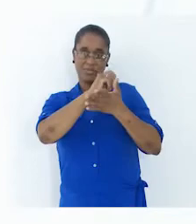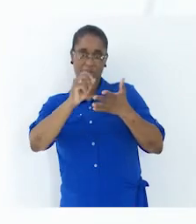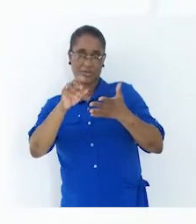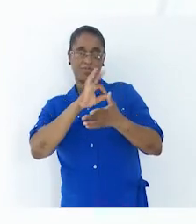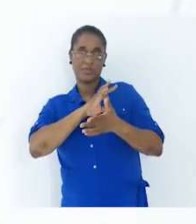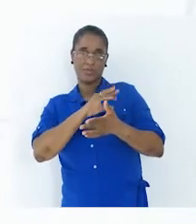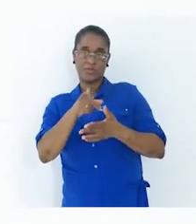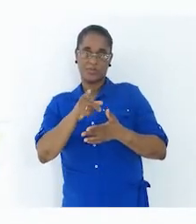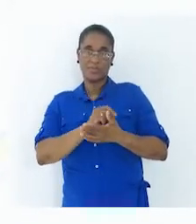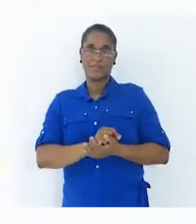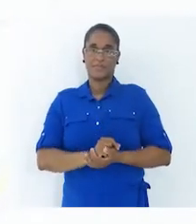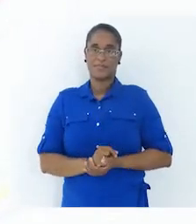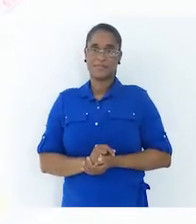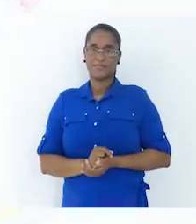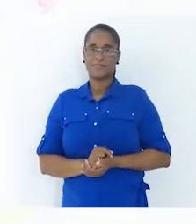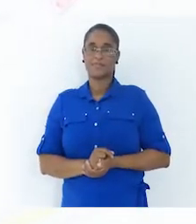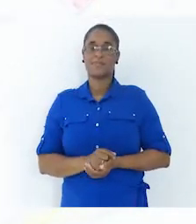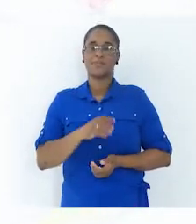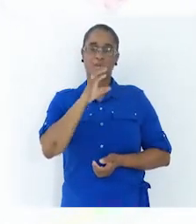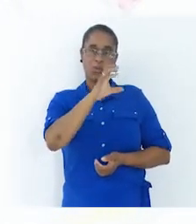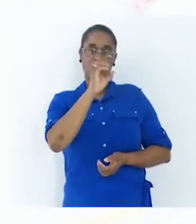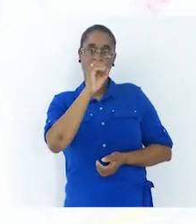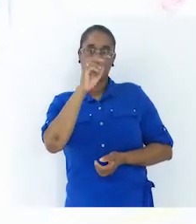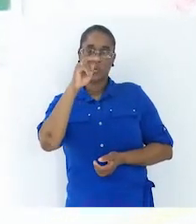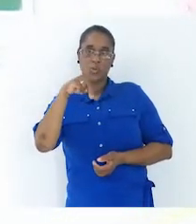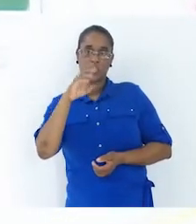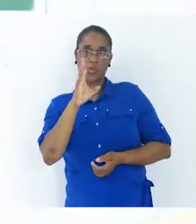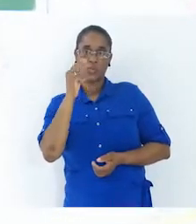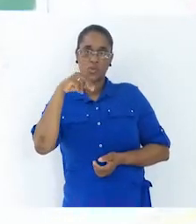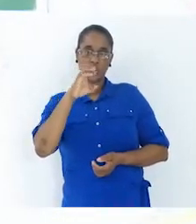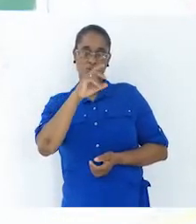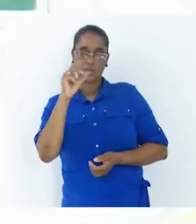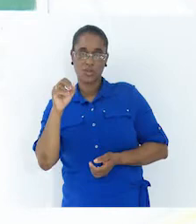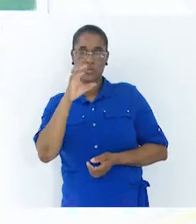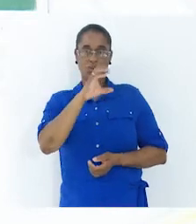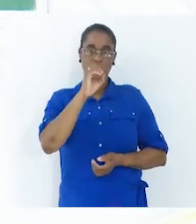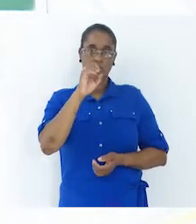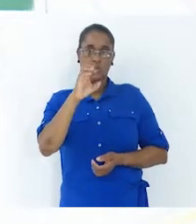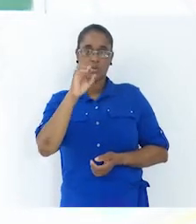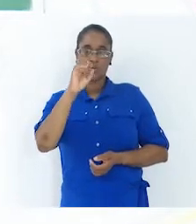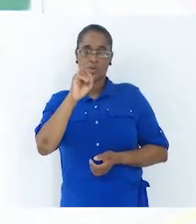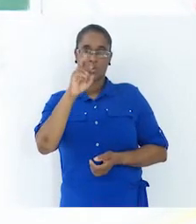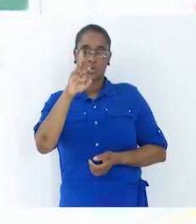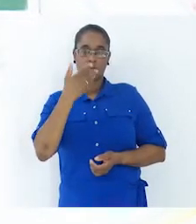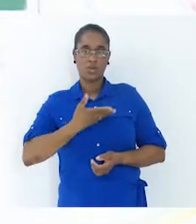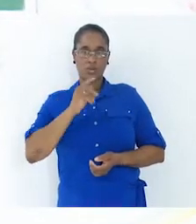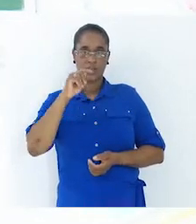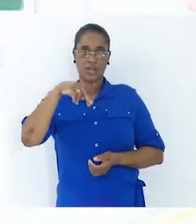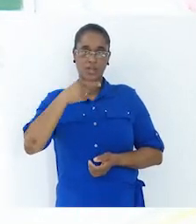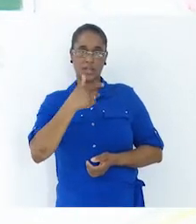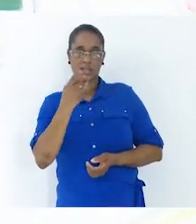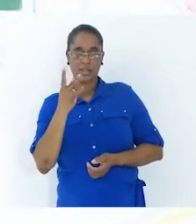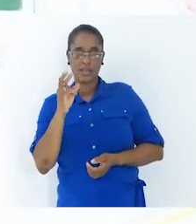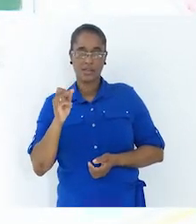Disjuntiva. Né? Conjunção coordenativa disjuntiva. Aquilo que a conjunção